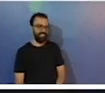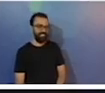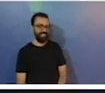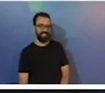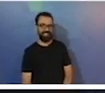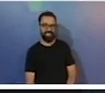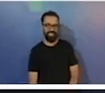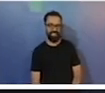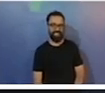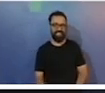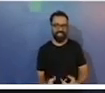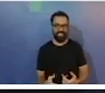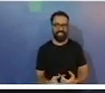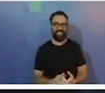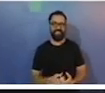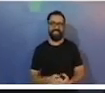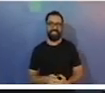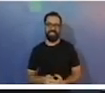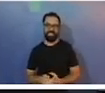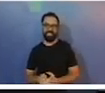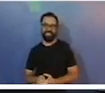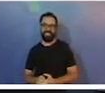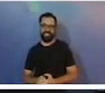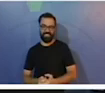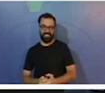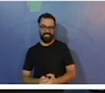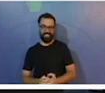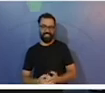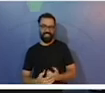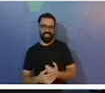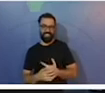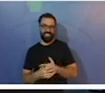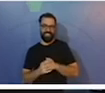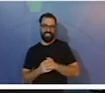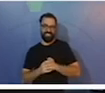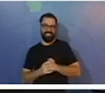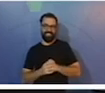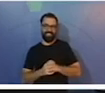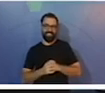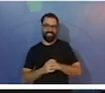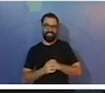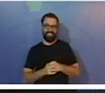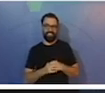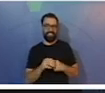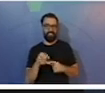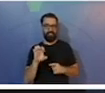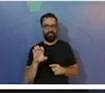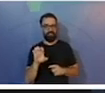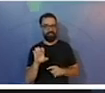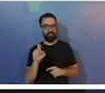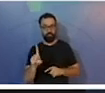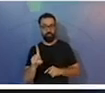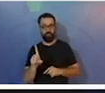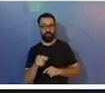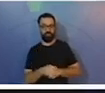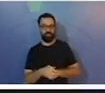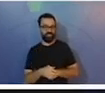dela. Mas continua. Bom, então vamos continuar no alfabeto. Eu vou no